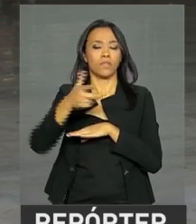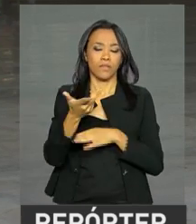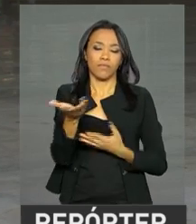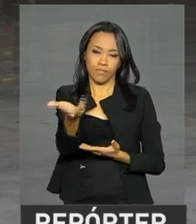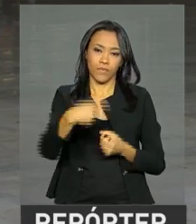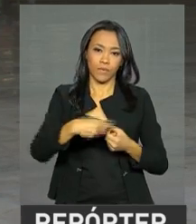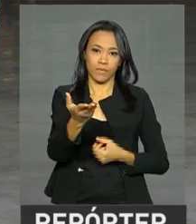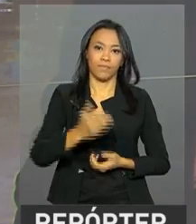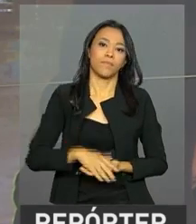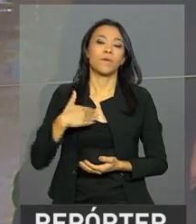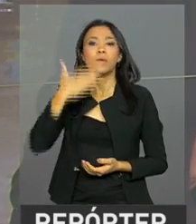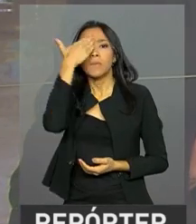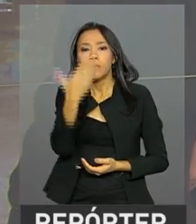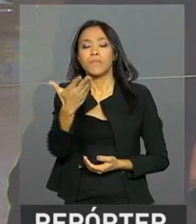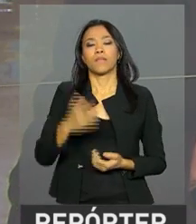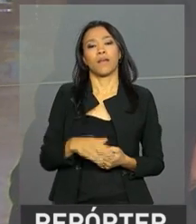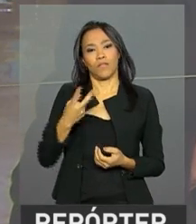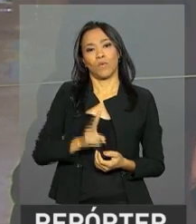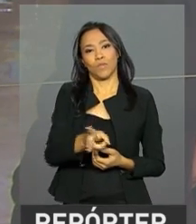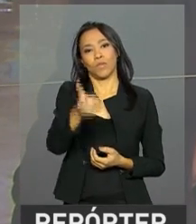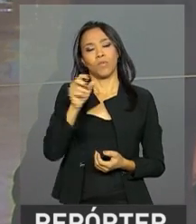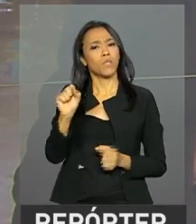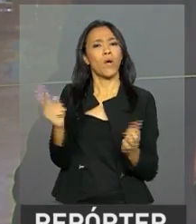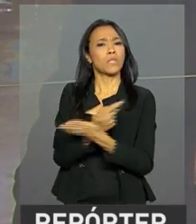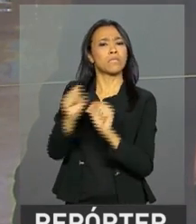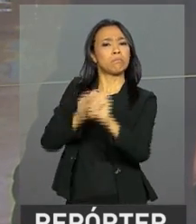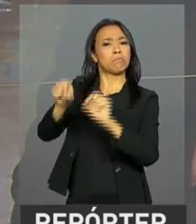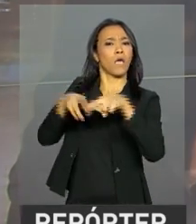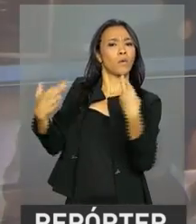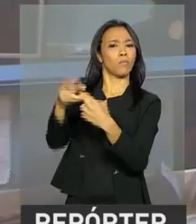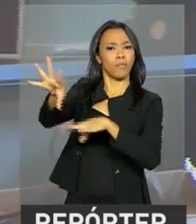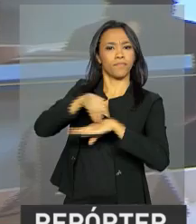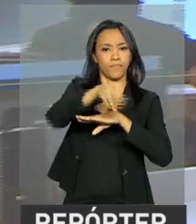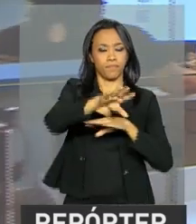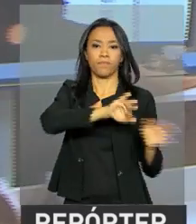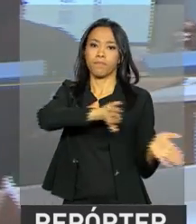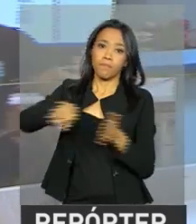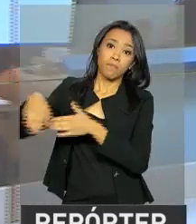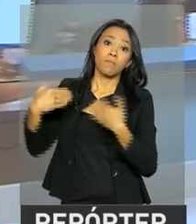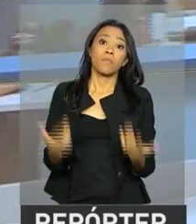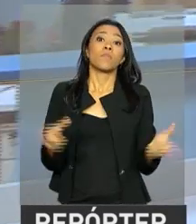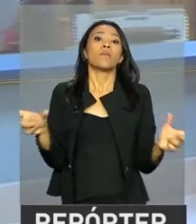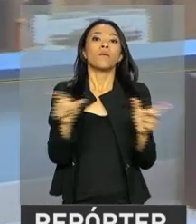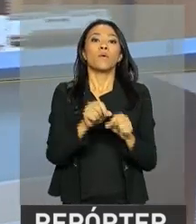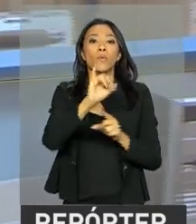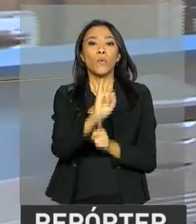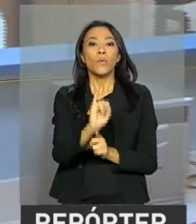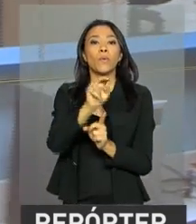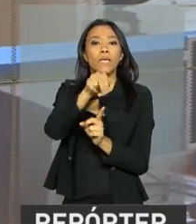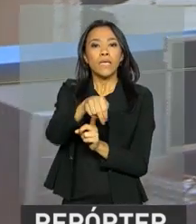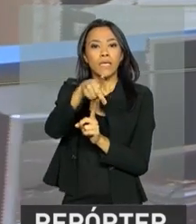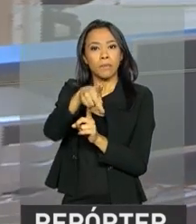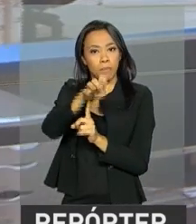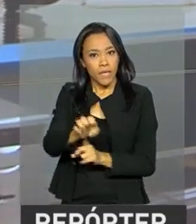Renata é com você obrigada Taís a gente segue acompanhando essa reunião muito obrigada o Instituto Nacional de Pesquisas espaciais o inp